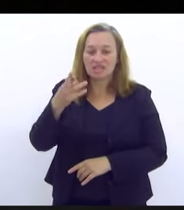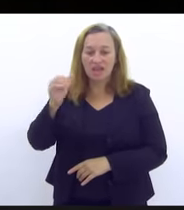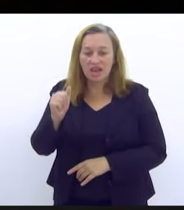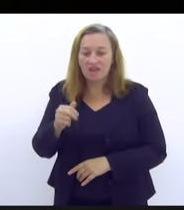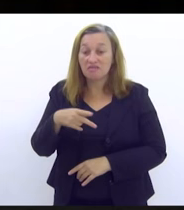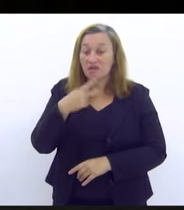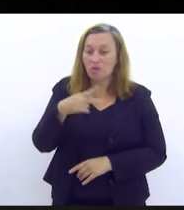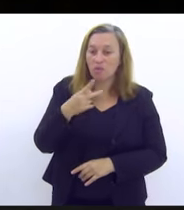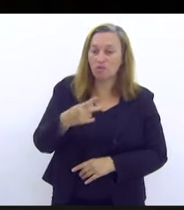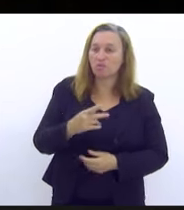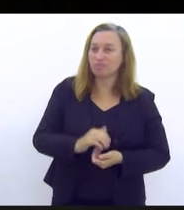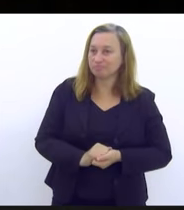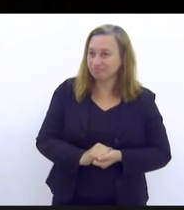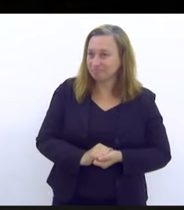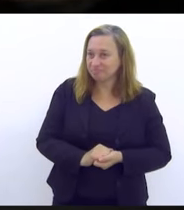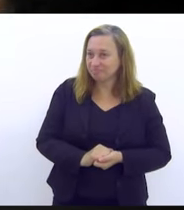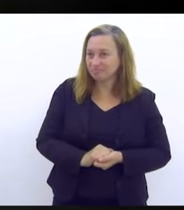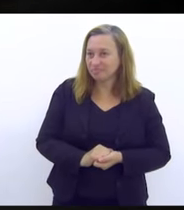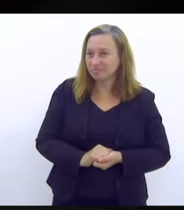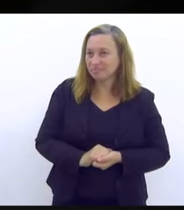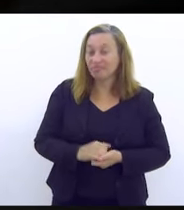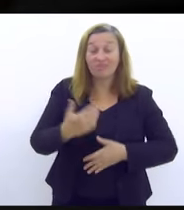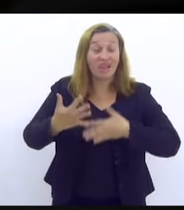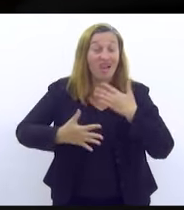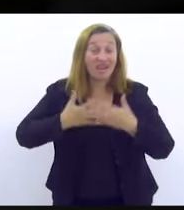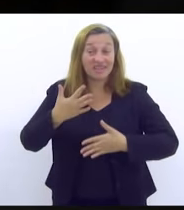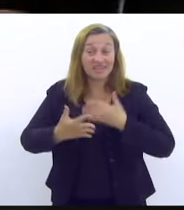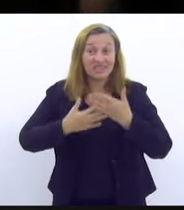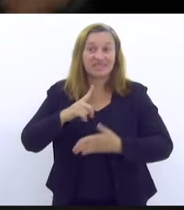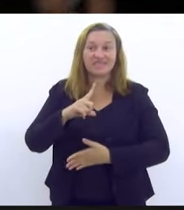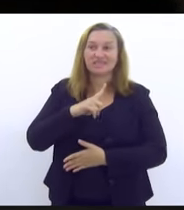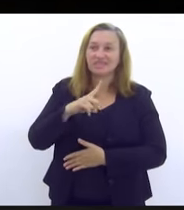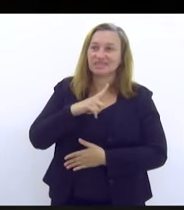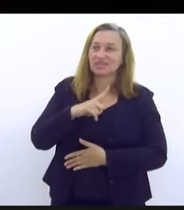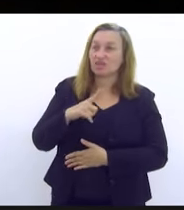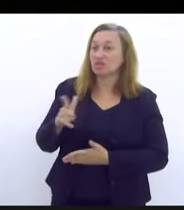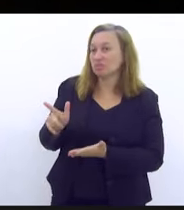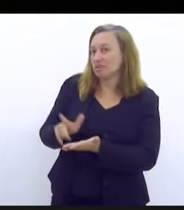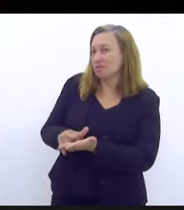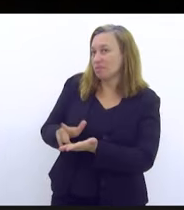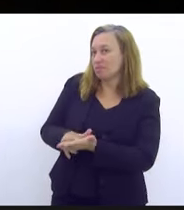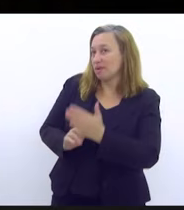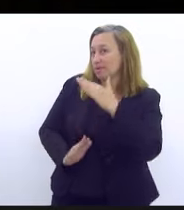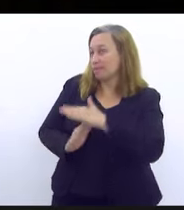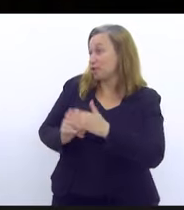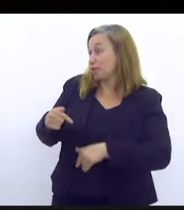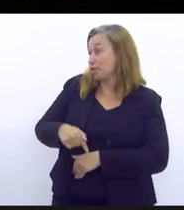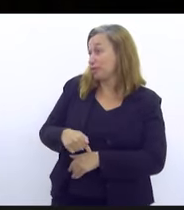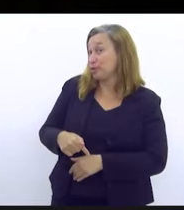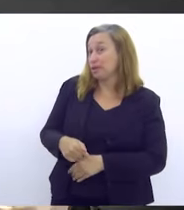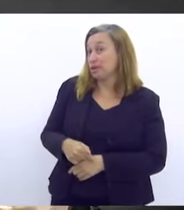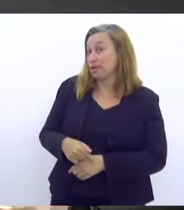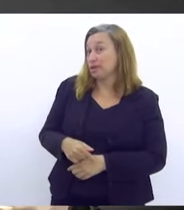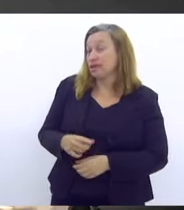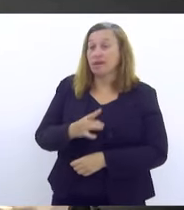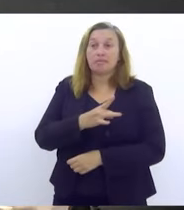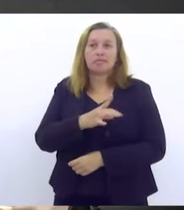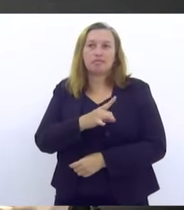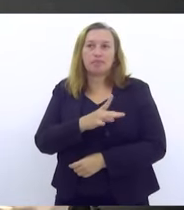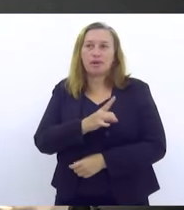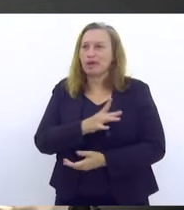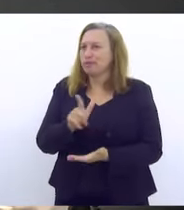vê. Ah, mas a alegria que a gente tem aqui, ó, já me deram o papelzinho. Eu tinha tanto medo